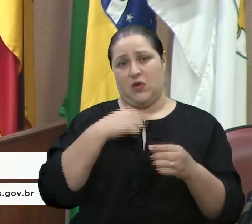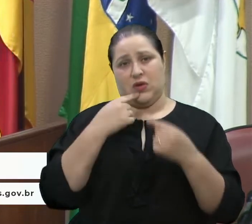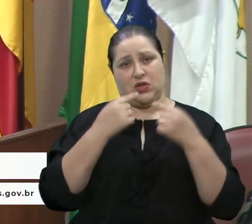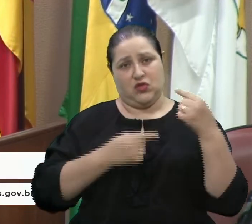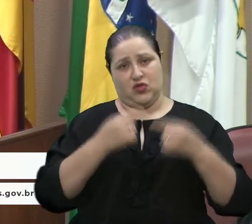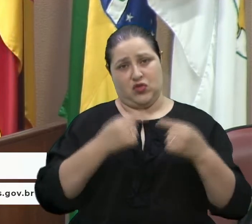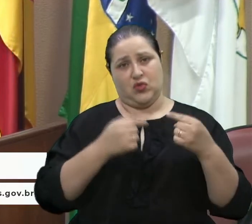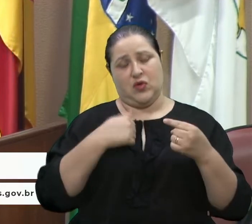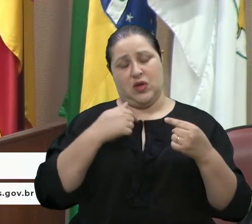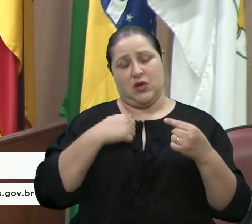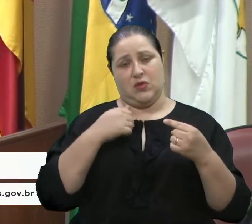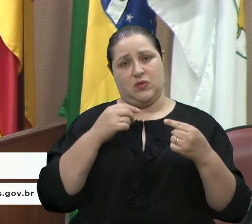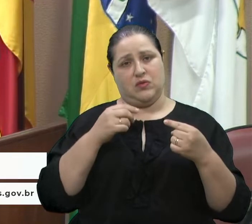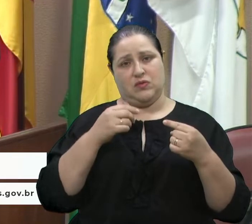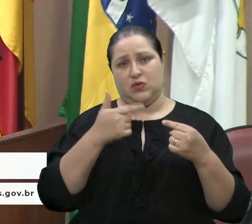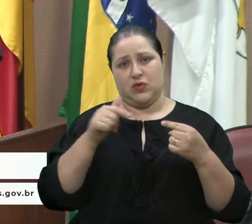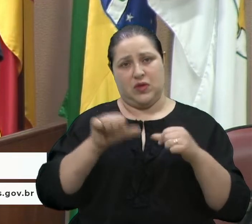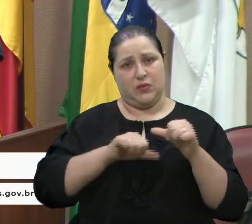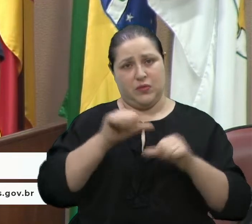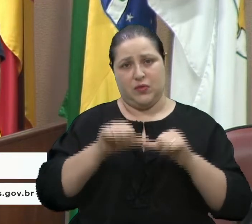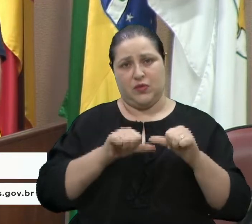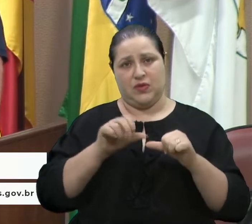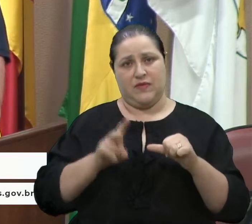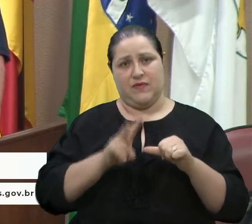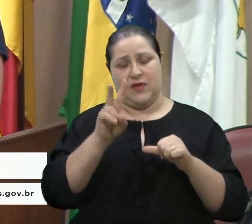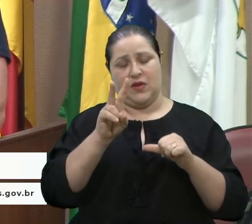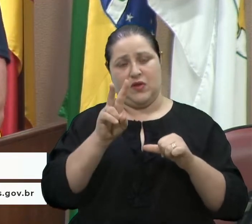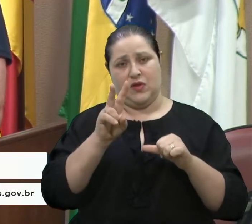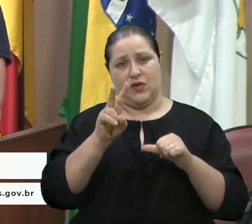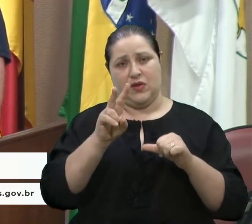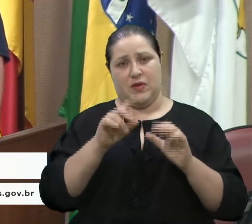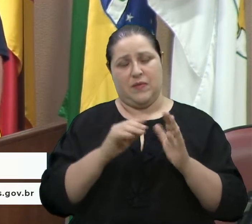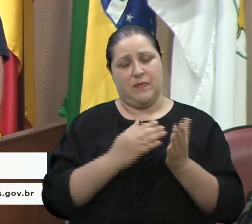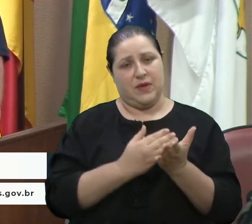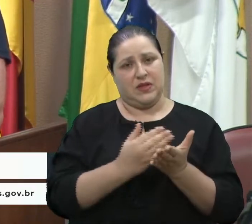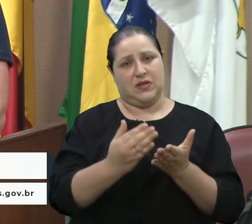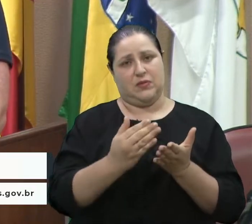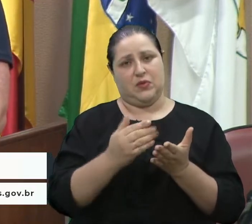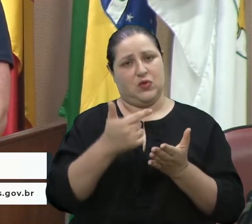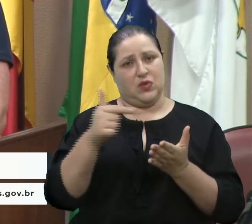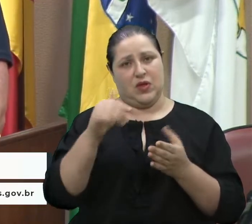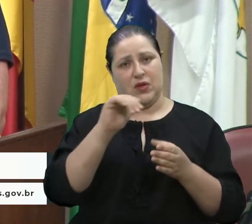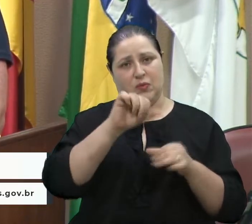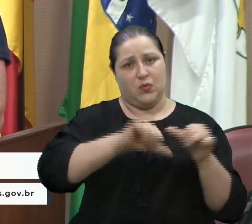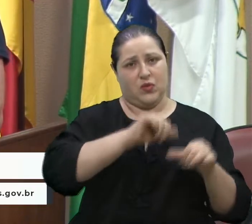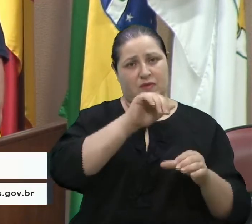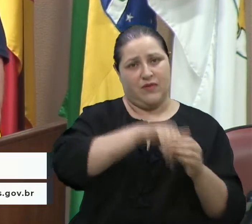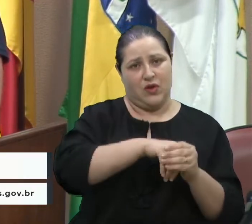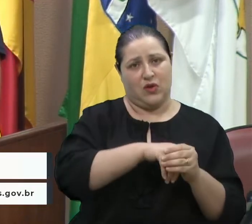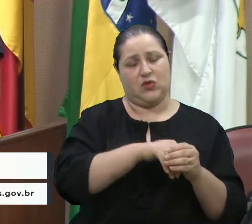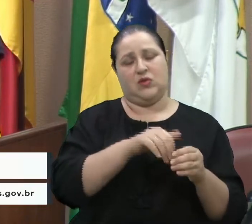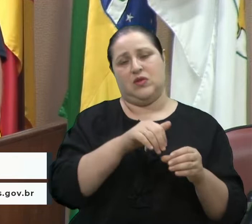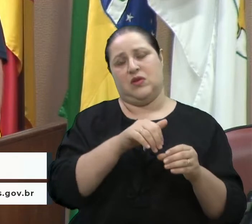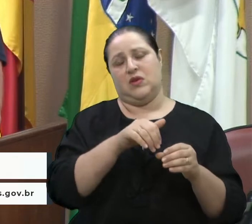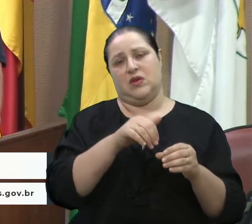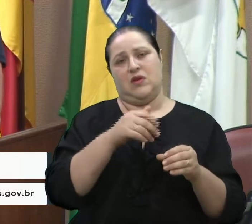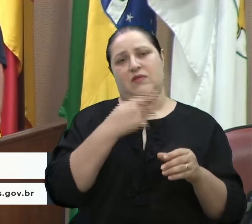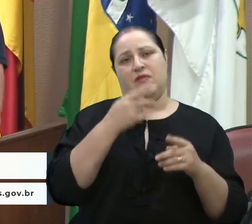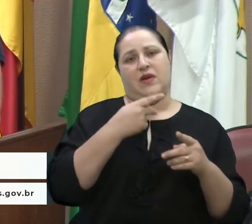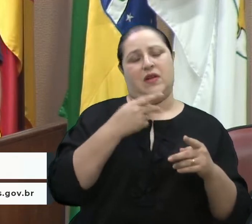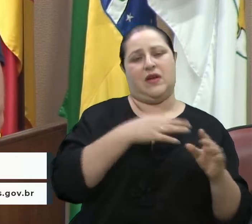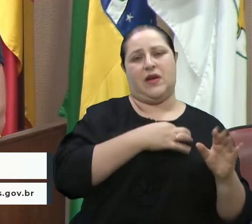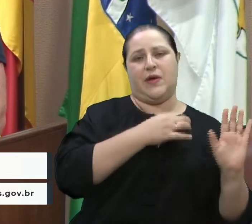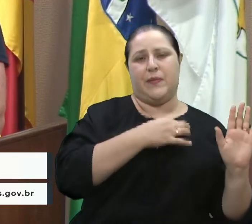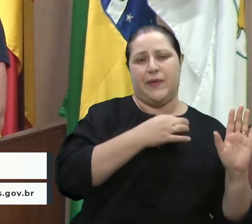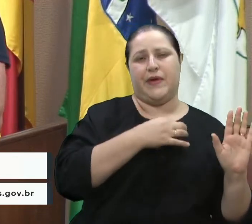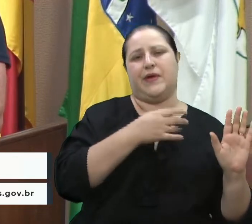não mudo meus valores e princípios conforme a banda toca. Eu não mudo meus votos, eu não digo uma coisa na campanha e voto outra aqui